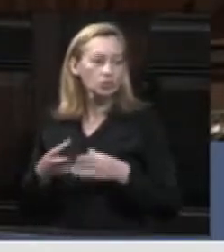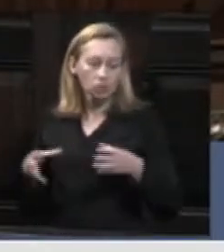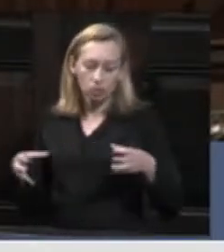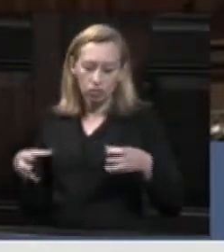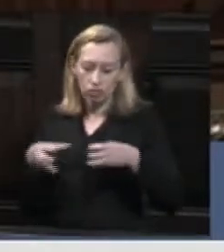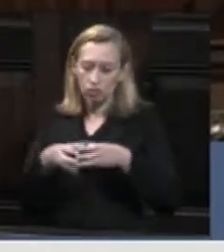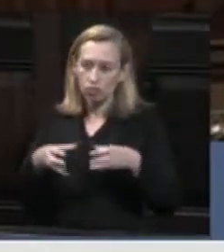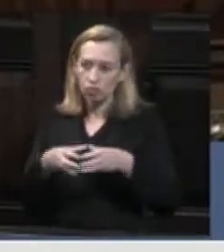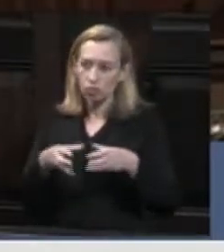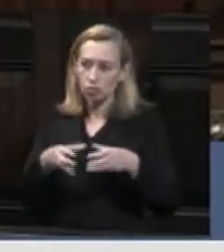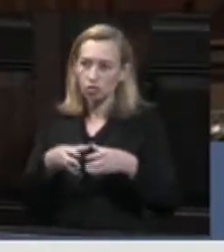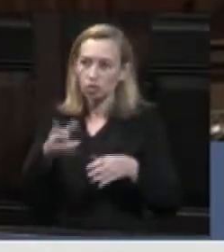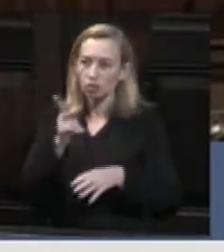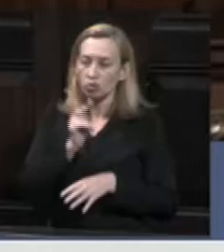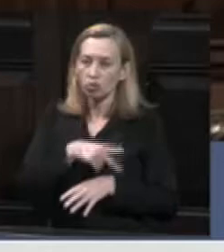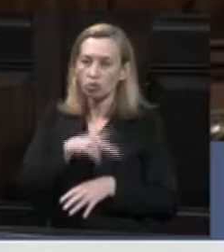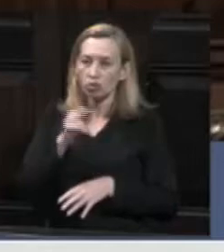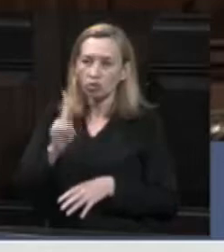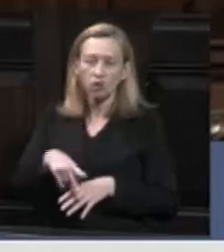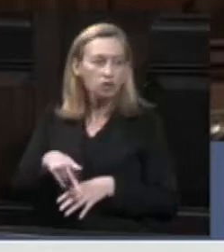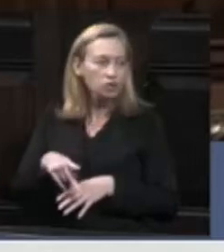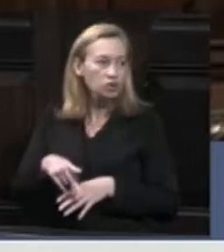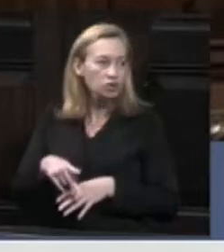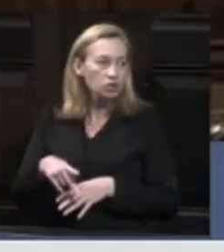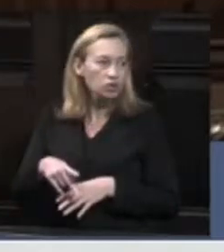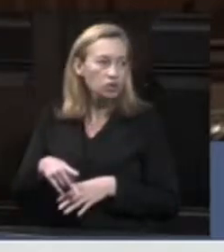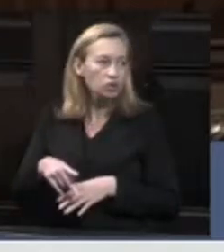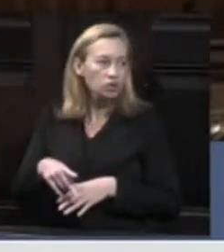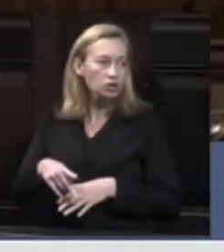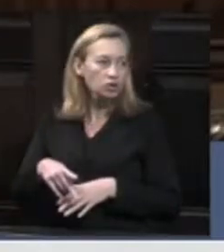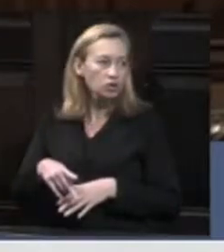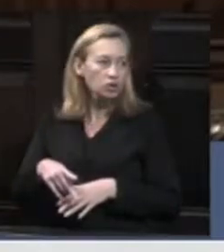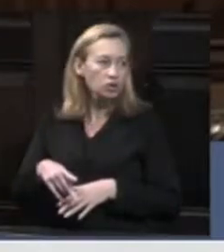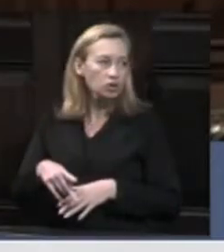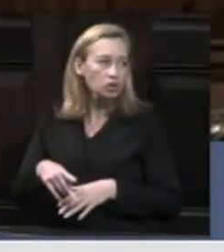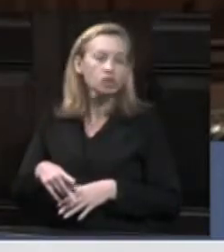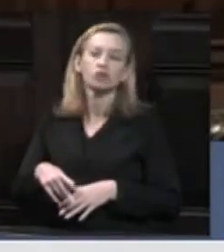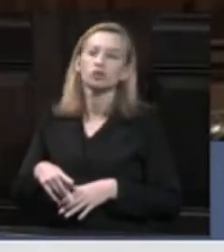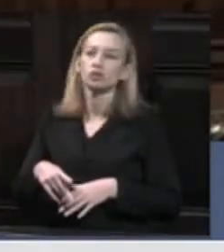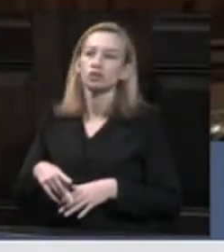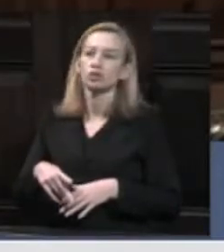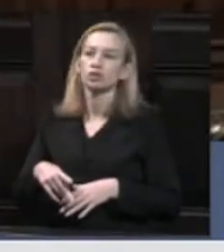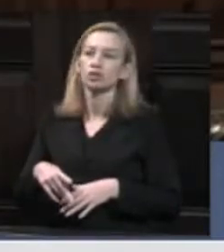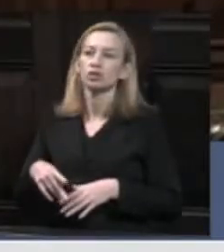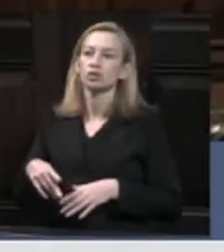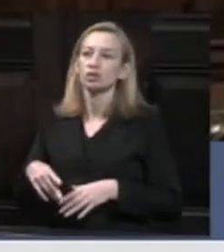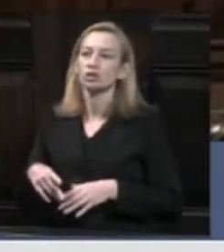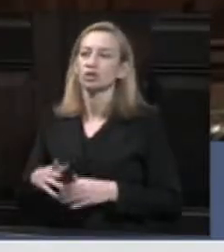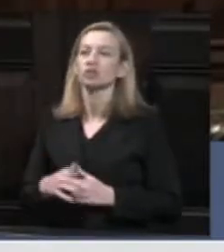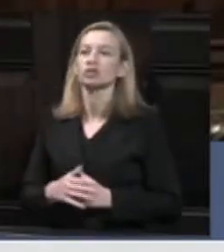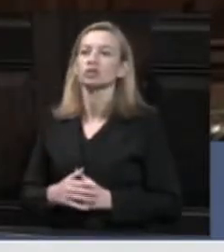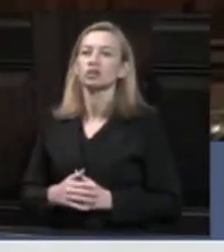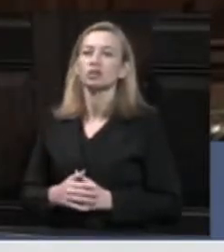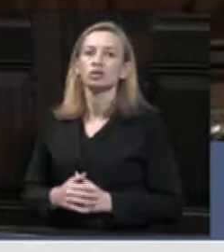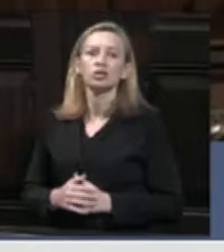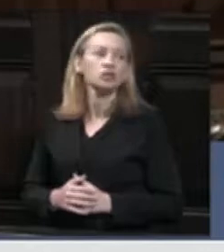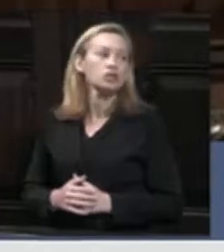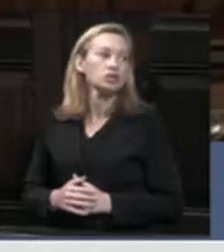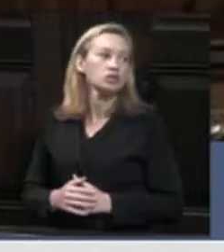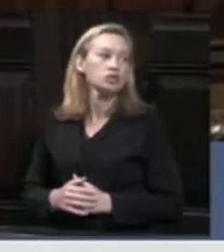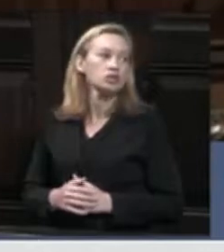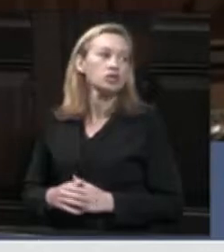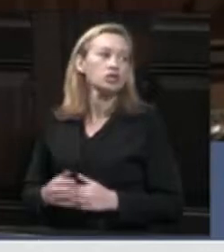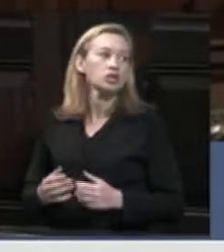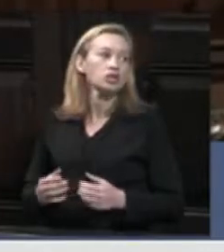cientistas, instituições, universidades, agências de fomento, enfim, bolsistas, estudantes de pós-graduação, enfim, que sofrem hoje